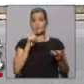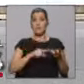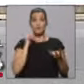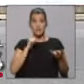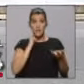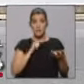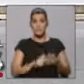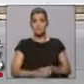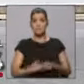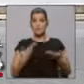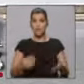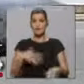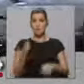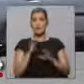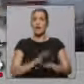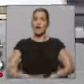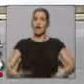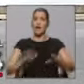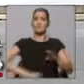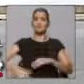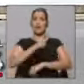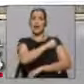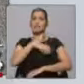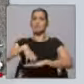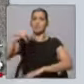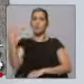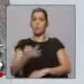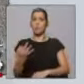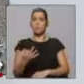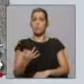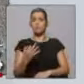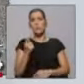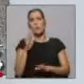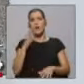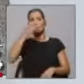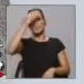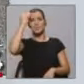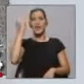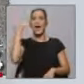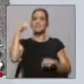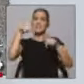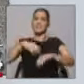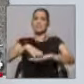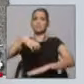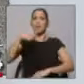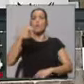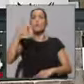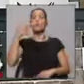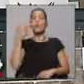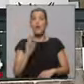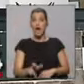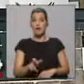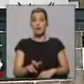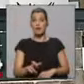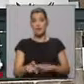A calma que agora toma conta desta moradia no centro do Porto quase que faz esquecer que aqui funcionava um lar clandestino. Alguns